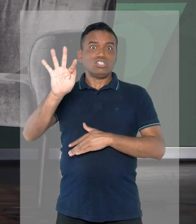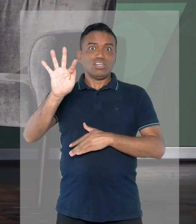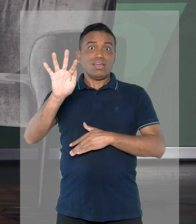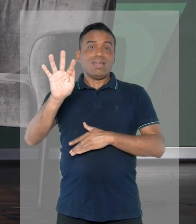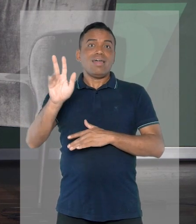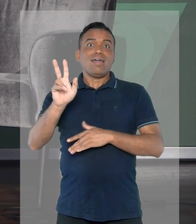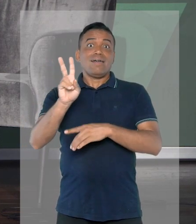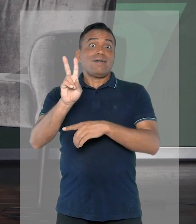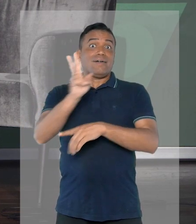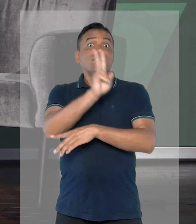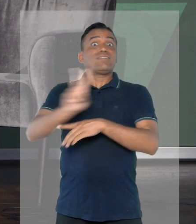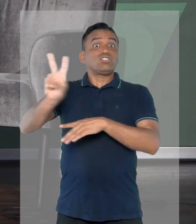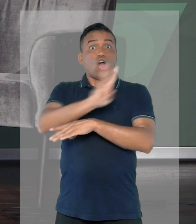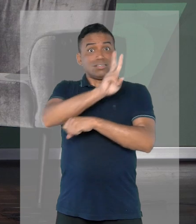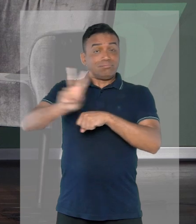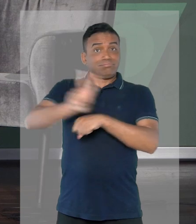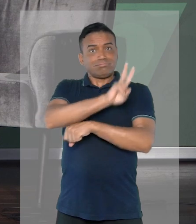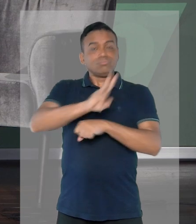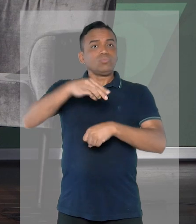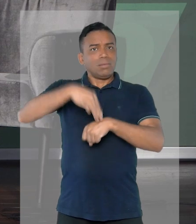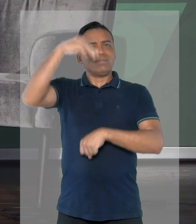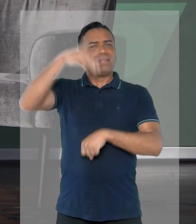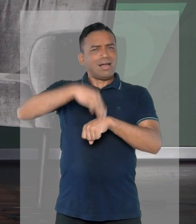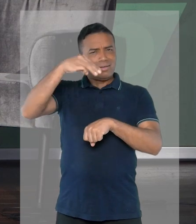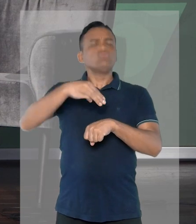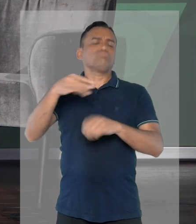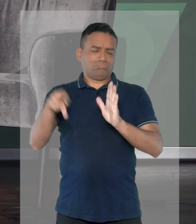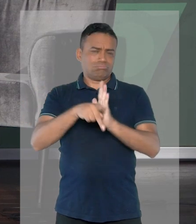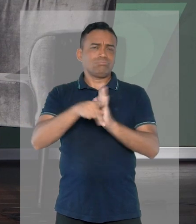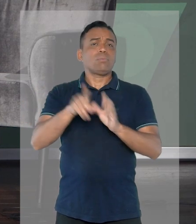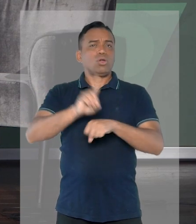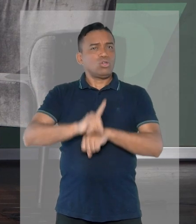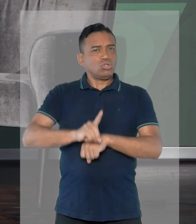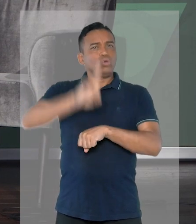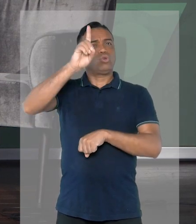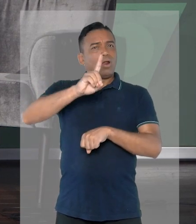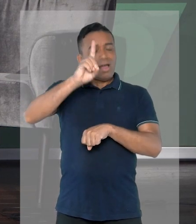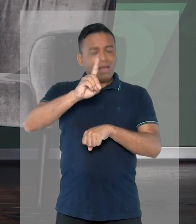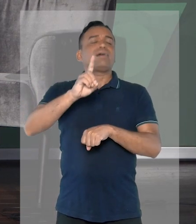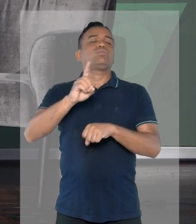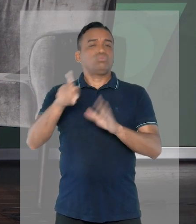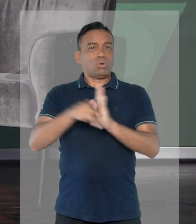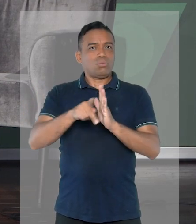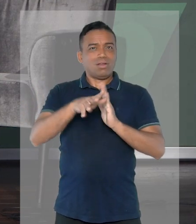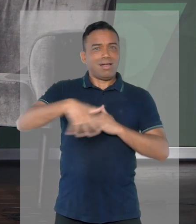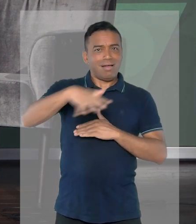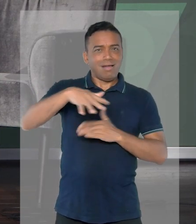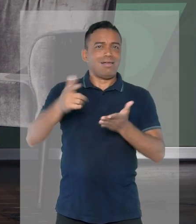Filosofia pela UFMG. Possui mestrado sobre Álvares de Azevedo e doutorado sobre Paulo